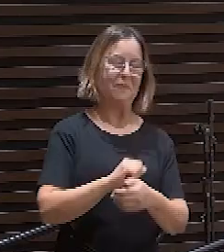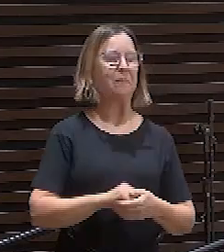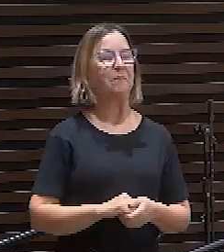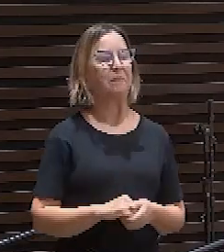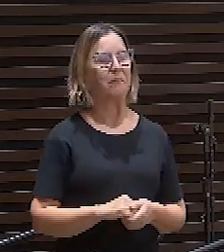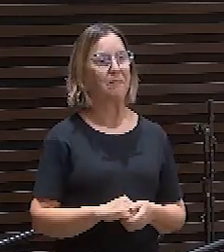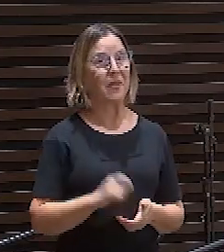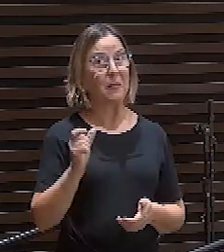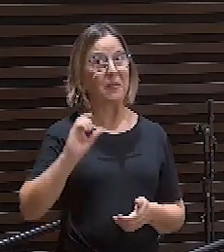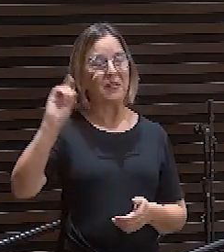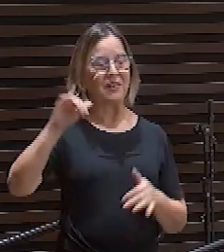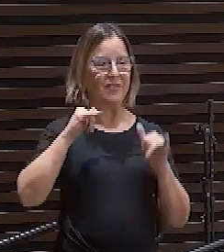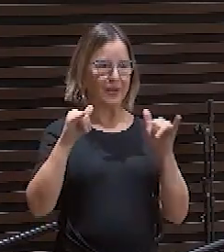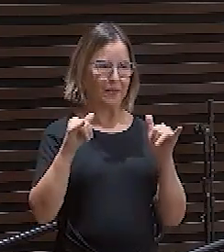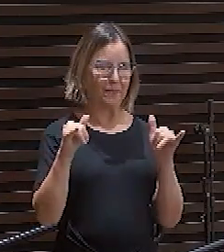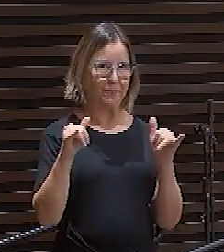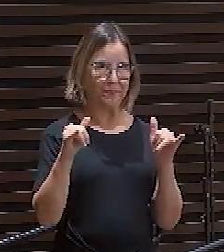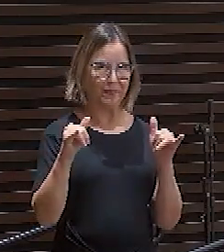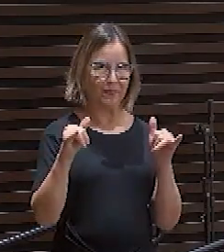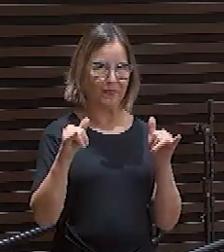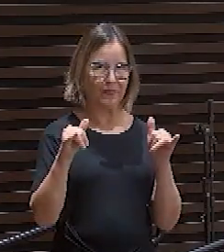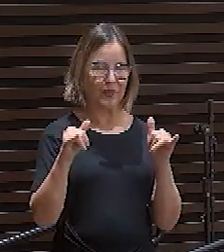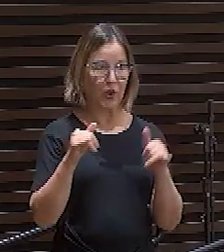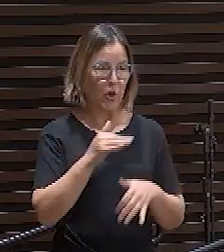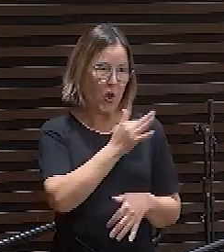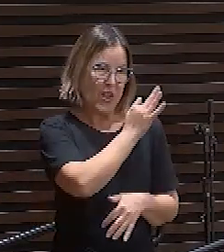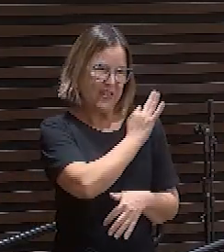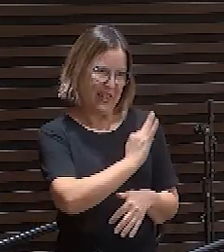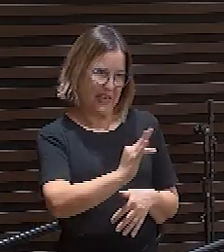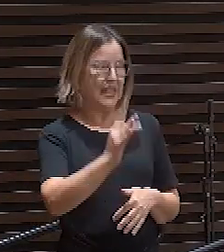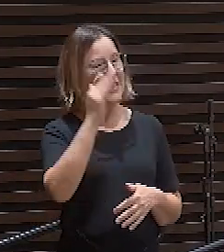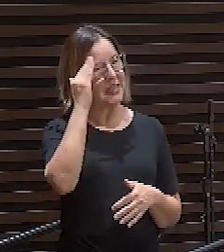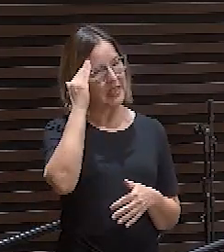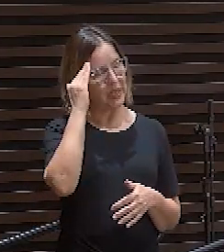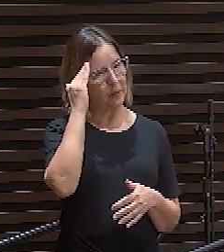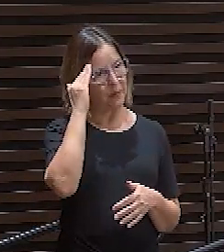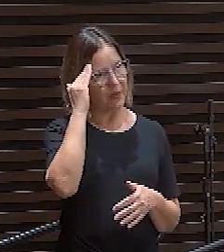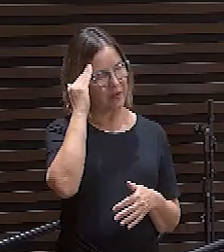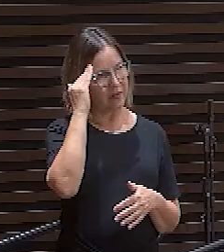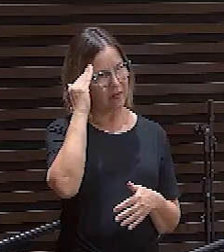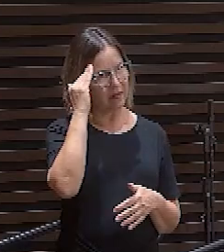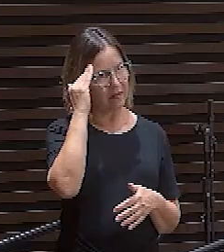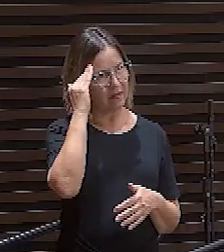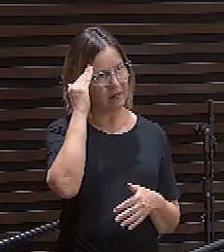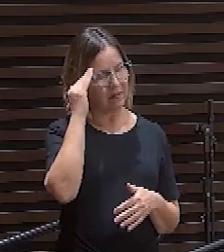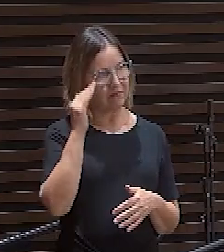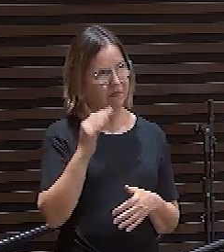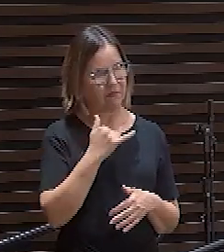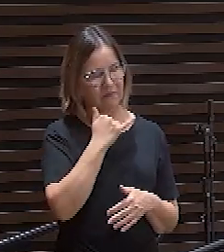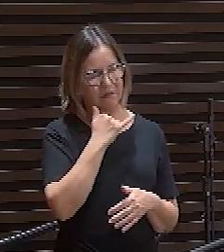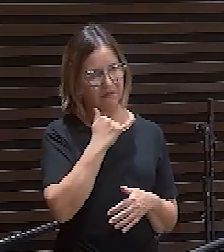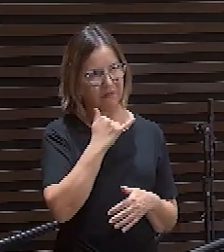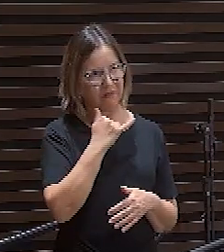Deus: entretanto, os fariseus, sabendo que ele